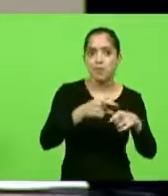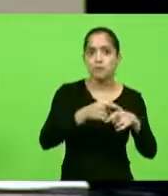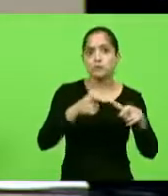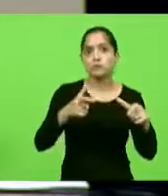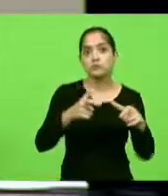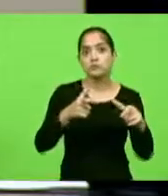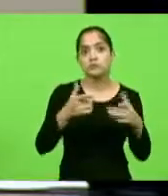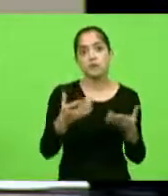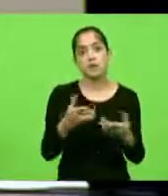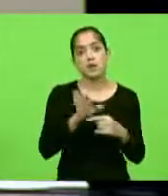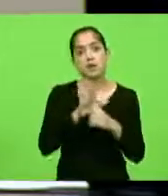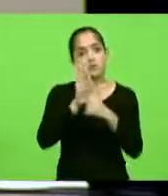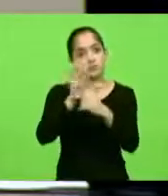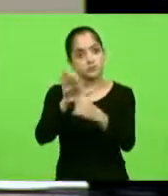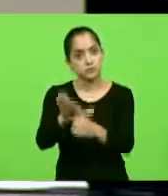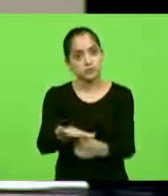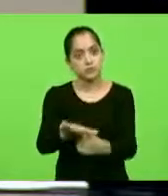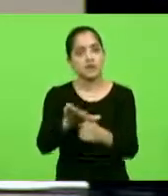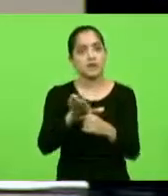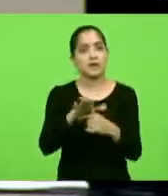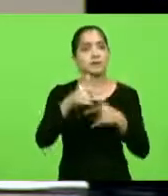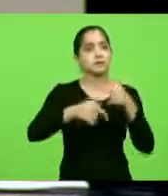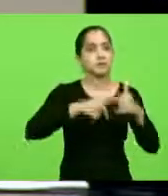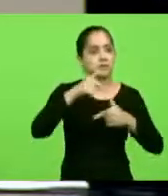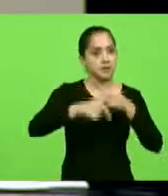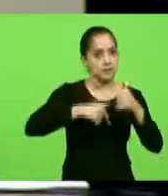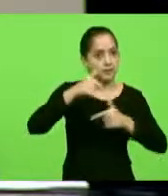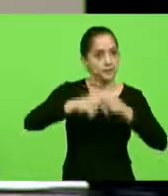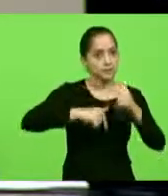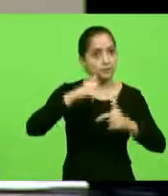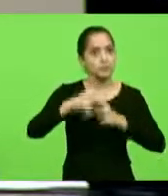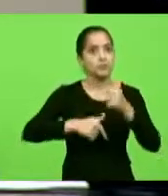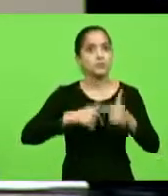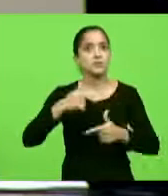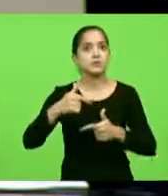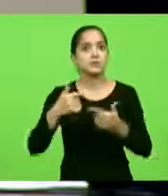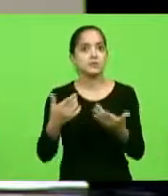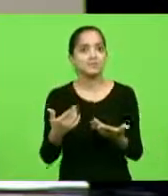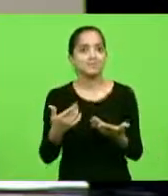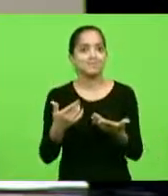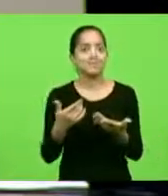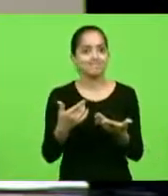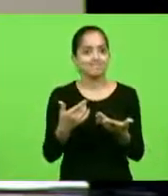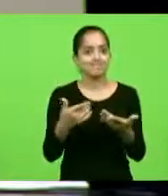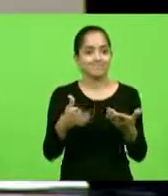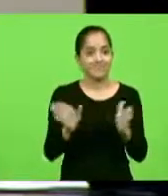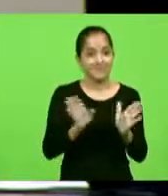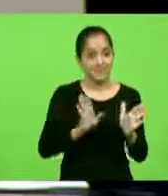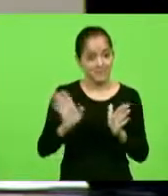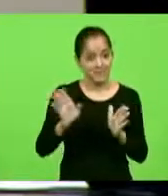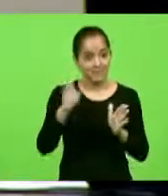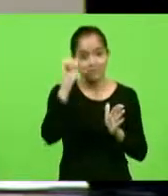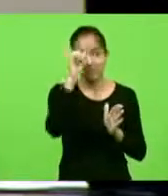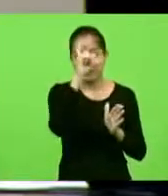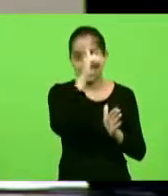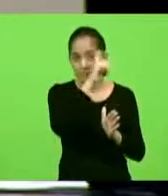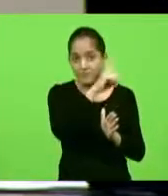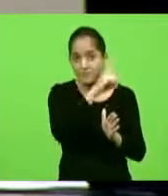dar sobrevivência àqueles trabalhadores informais que estão passando por N dificuldades, e